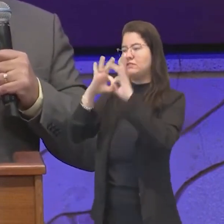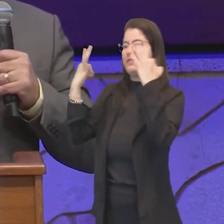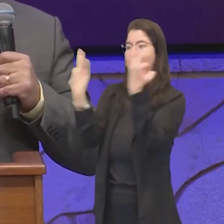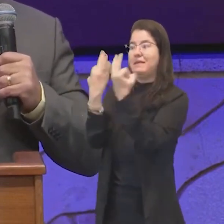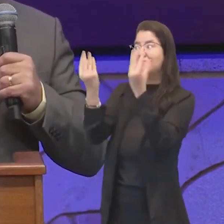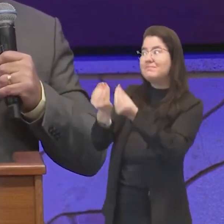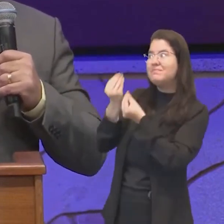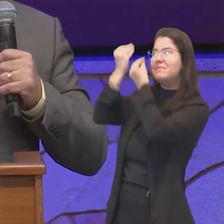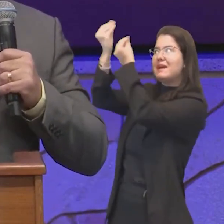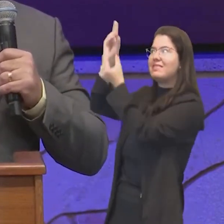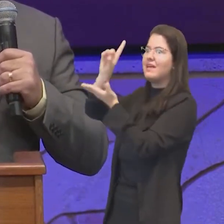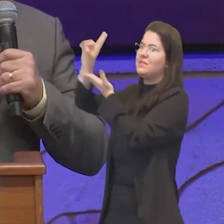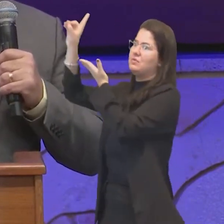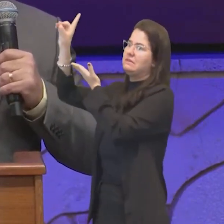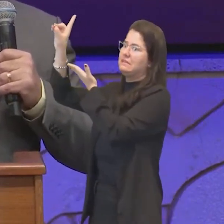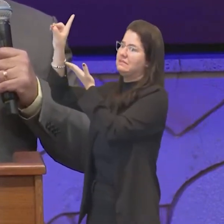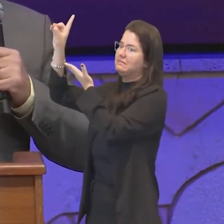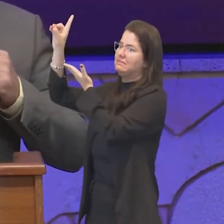a Deus é